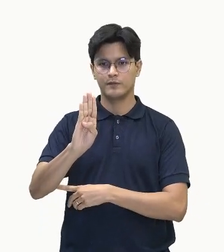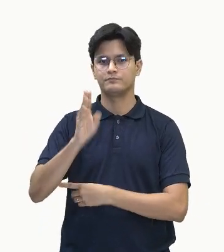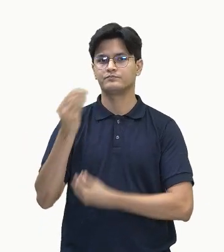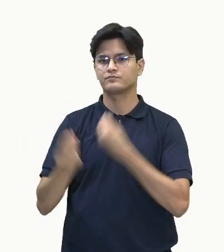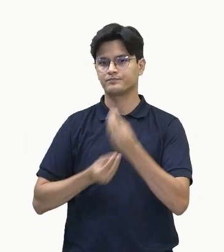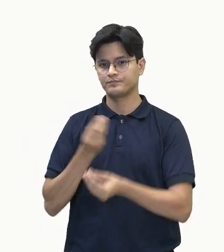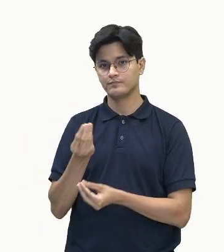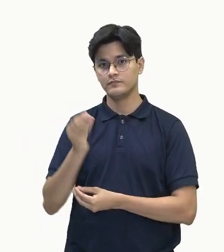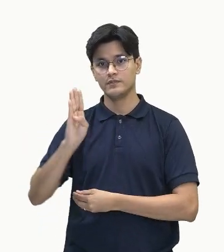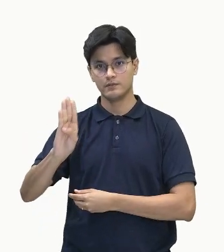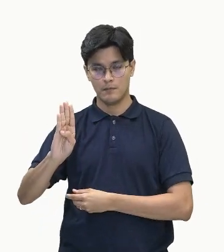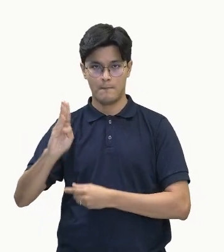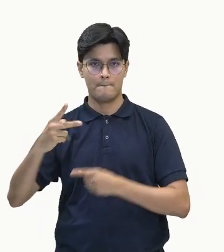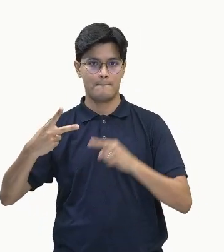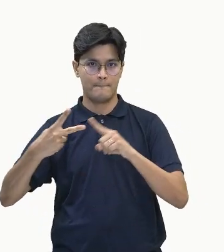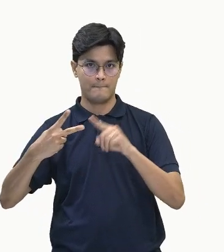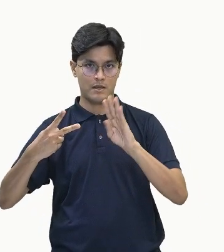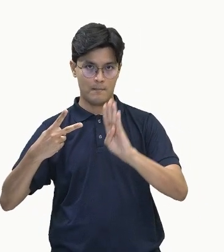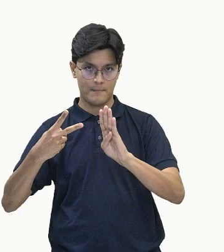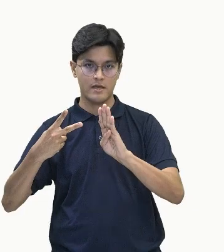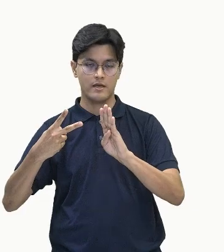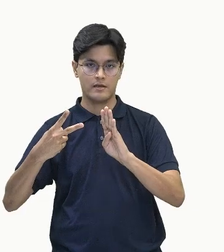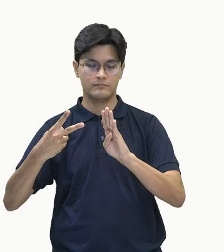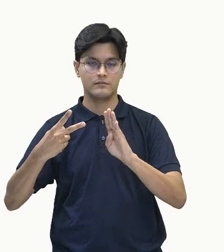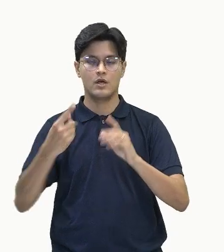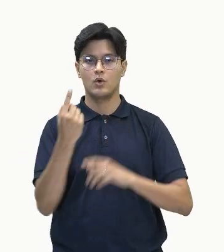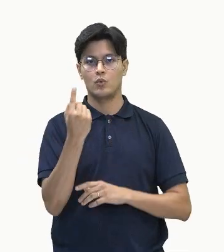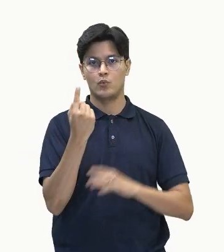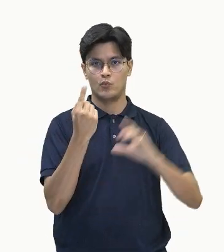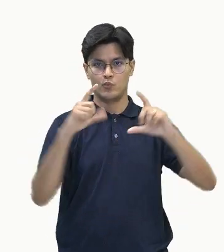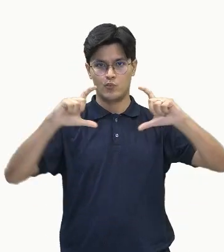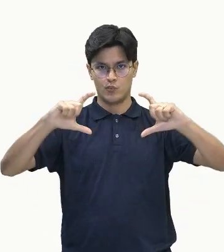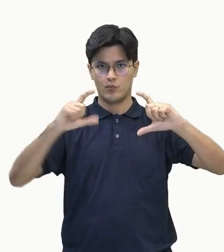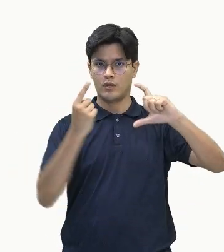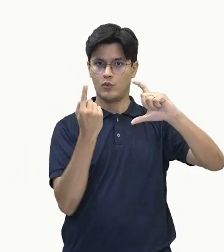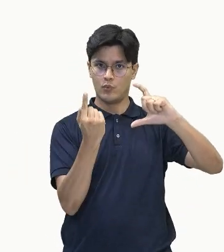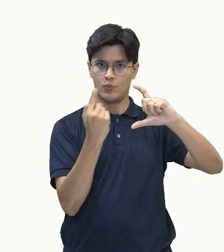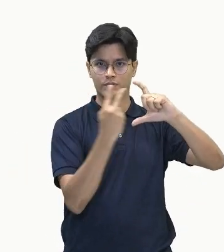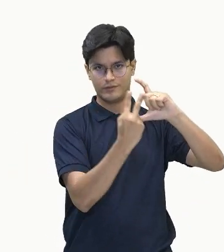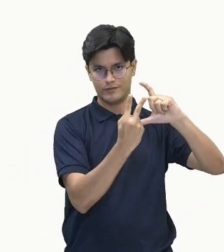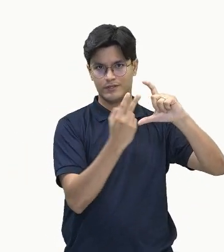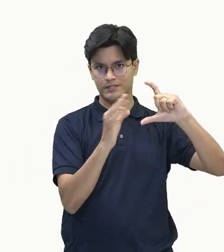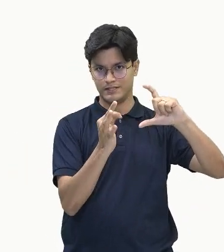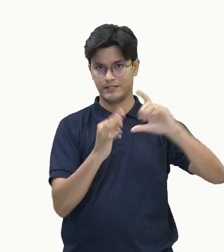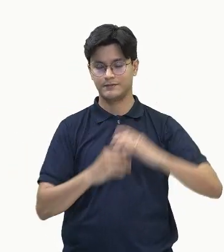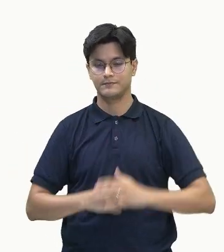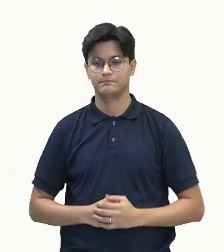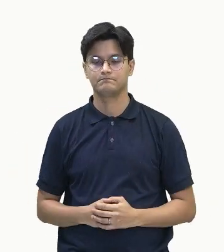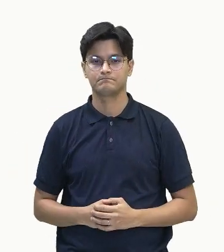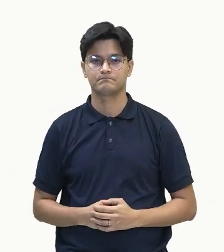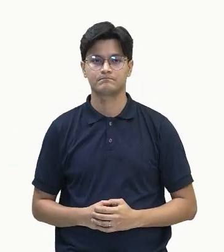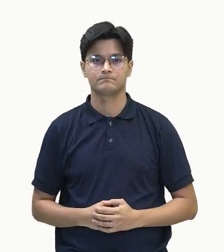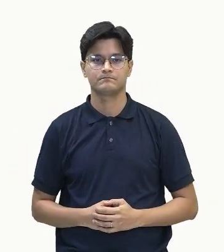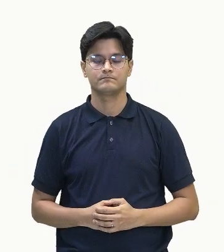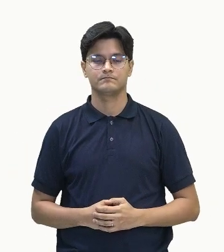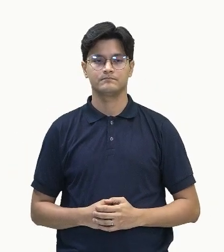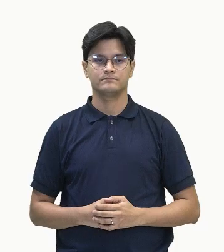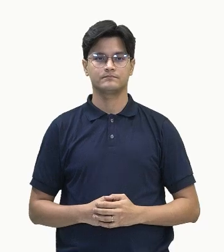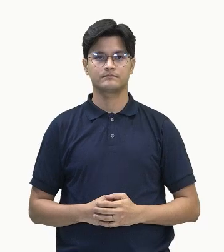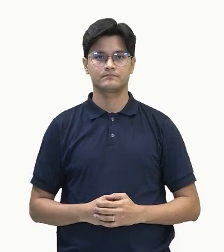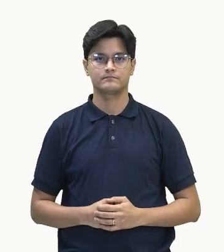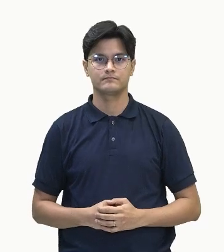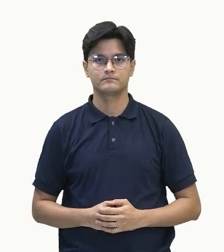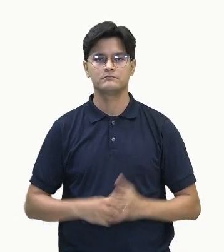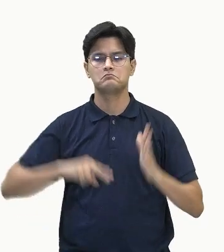coordenadas agora 1 e 2, não é isso? Então, ponto B tem coordenadas 1 e 2.